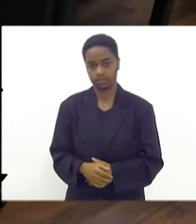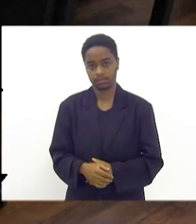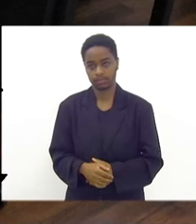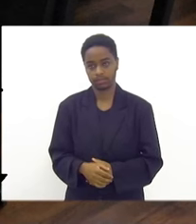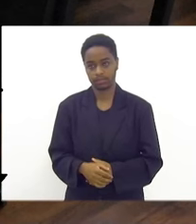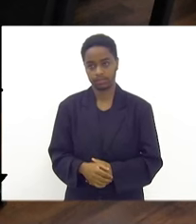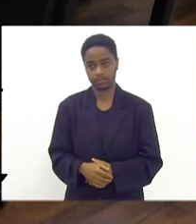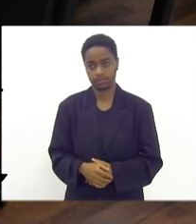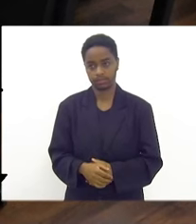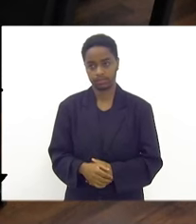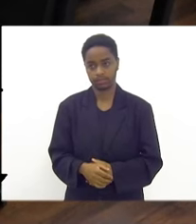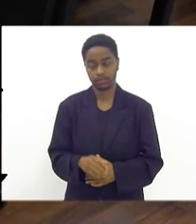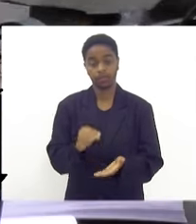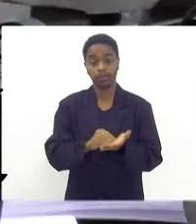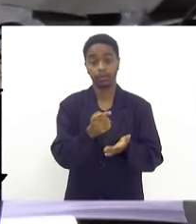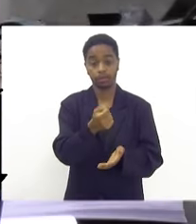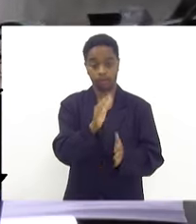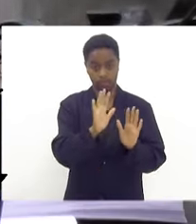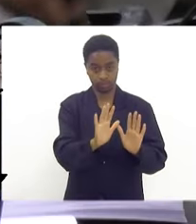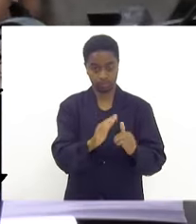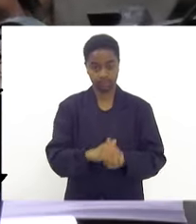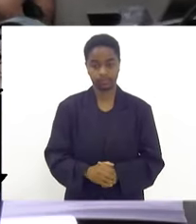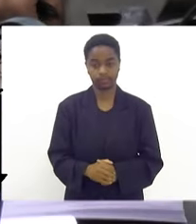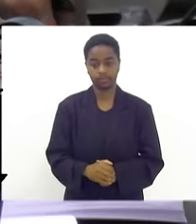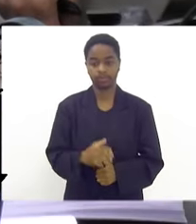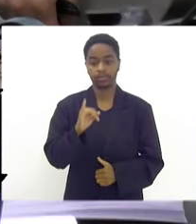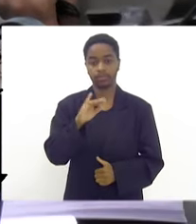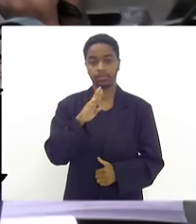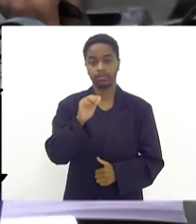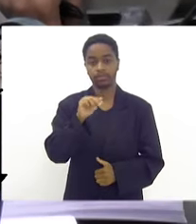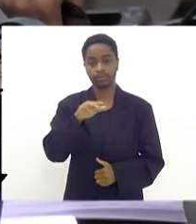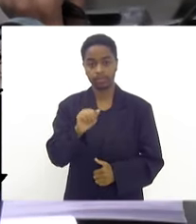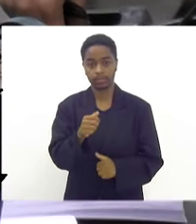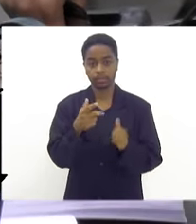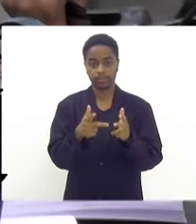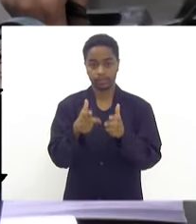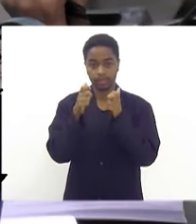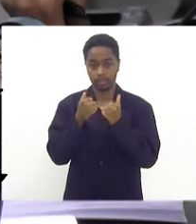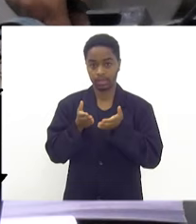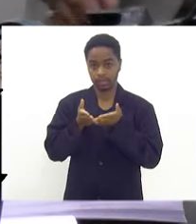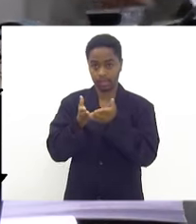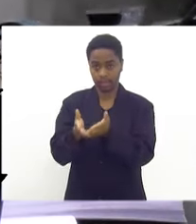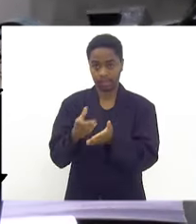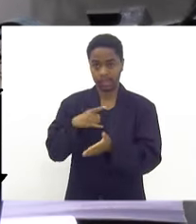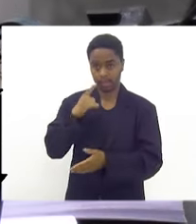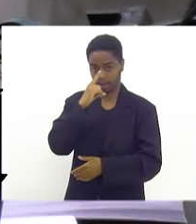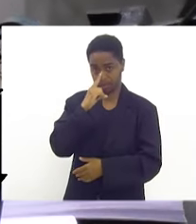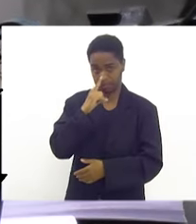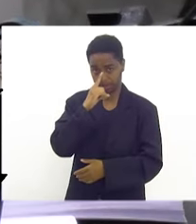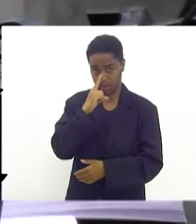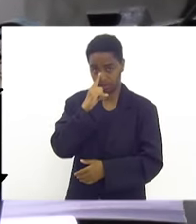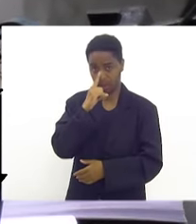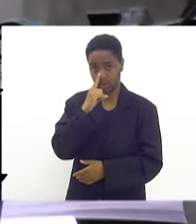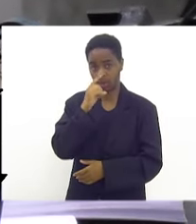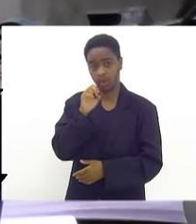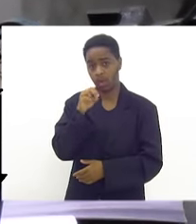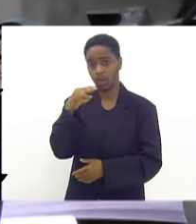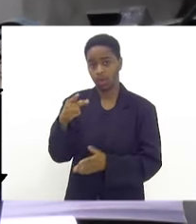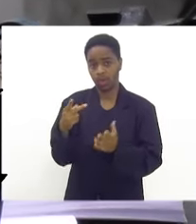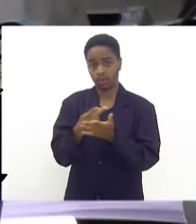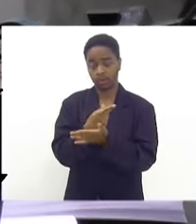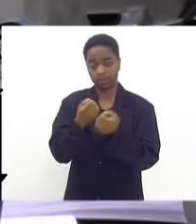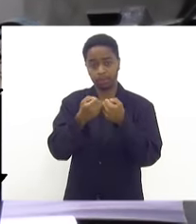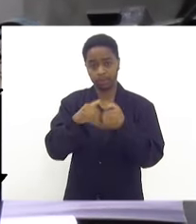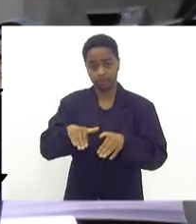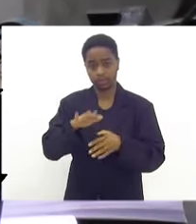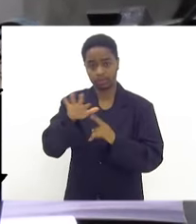falta pouco deodalto o Ibama reconhece na situação dos navios abandonados na de Guanabara o risco iminente ou mesmo ocorrência de degradação ambiental